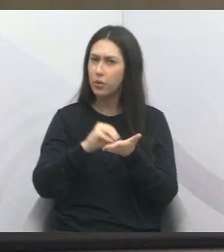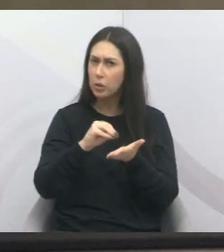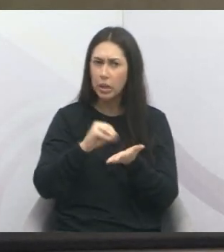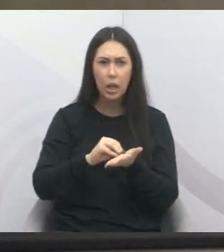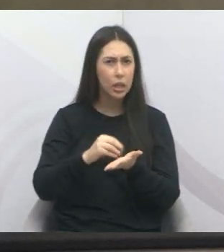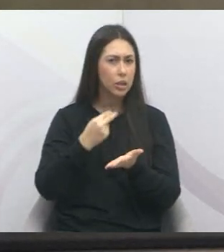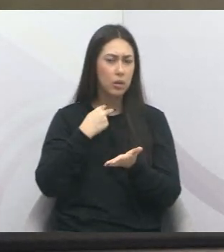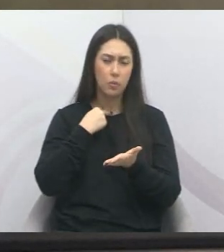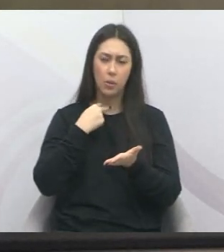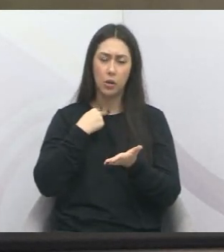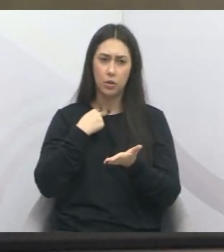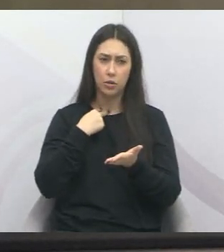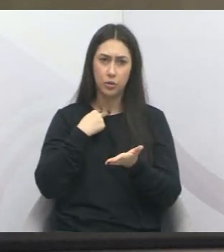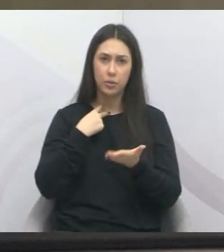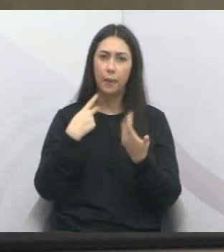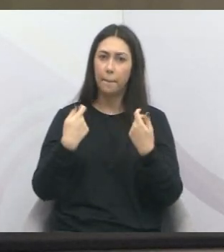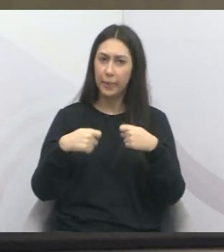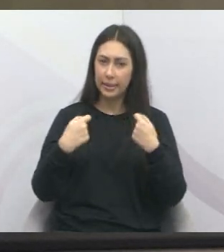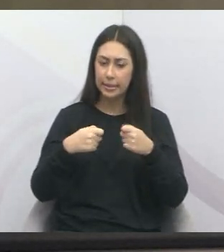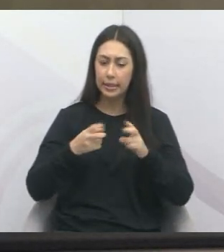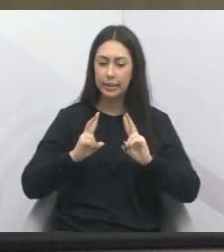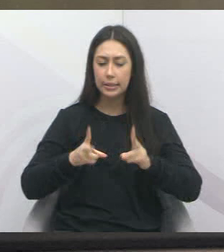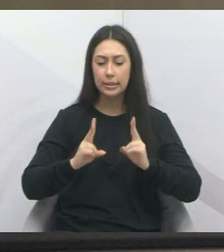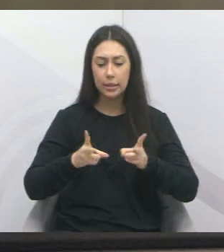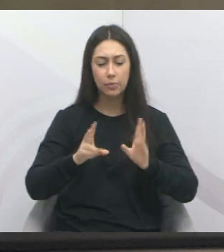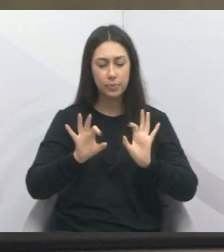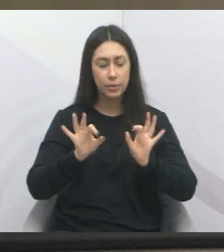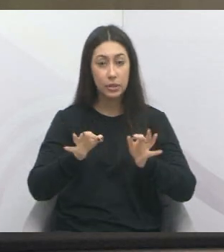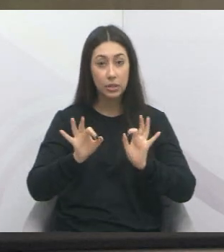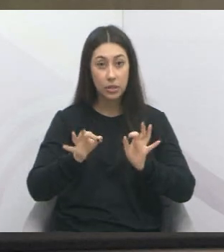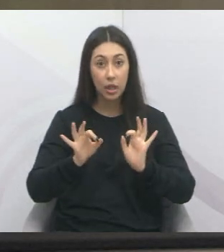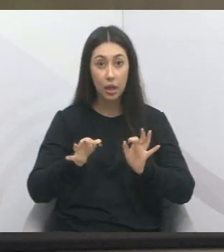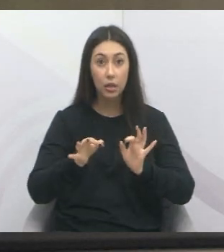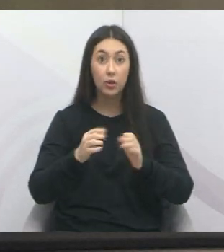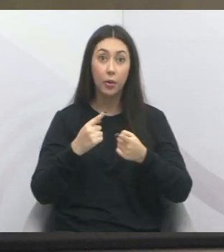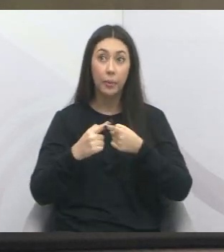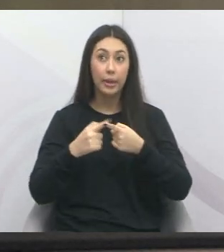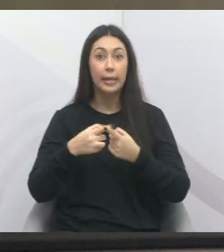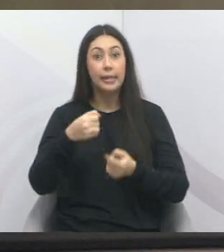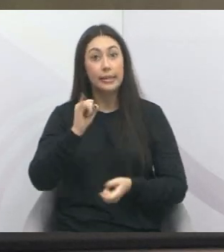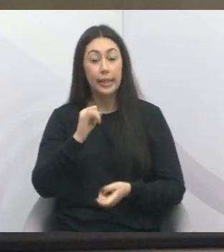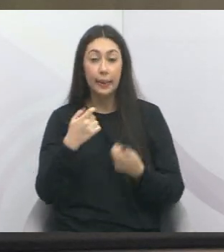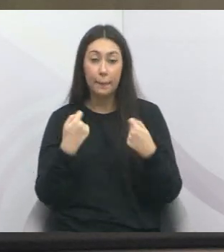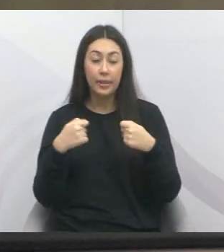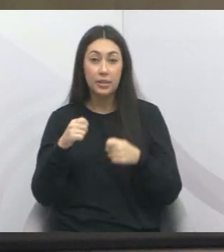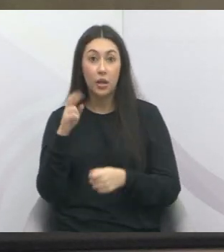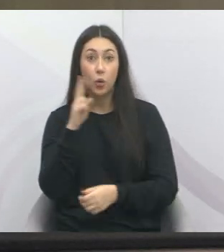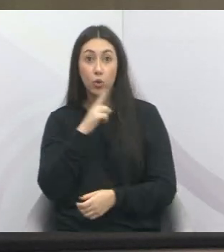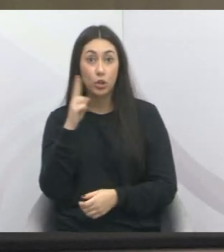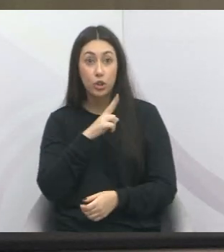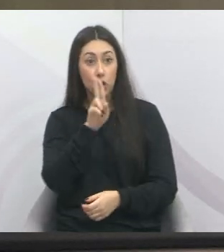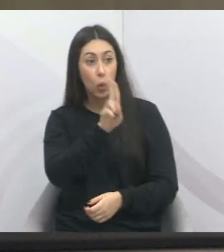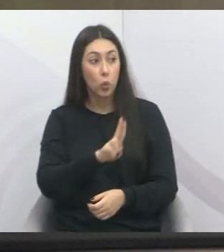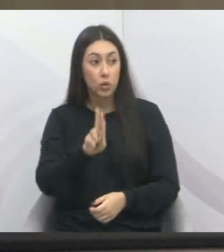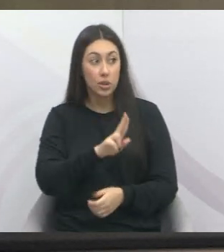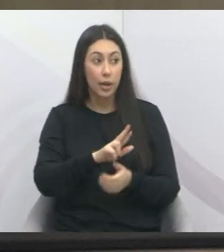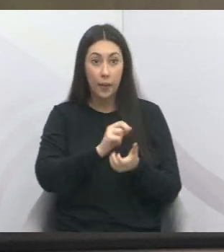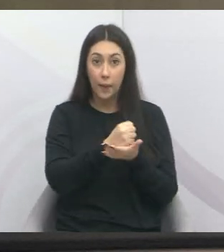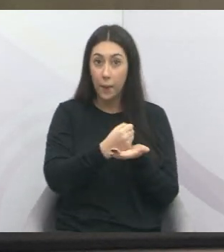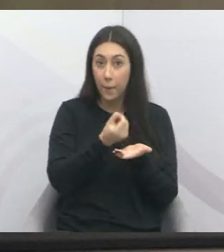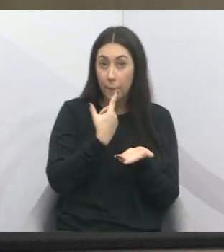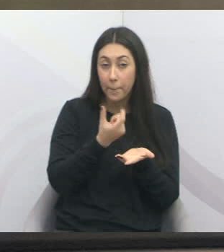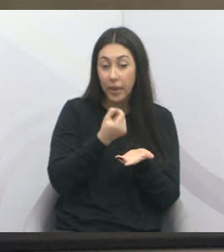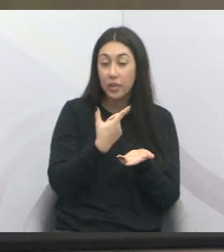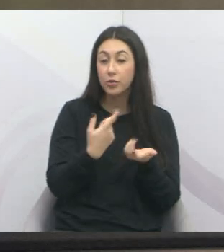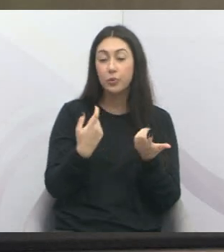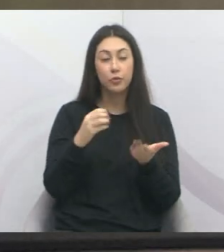se prevenindo que não pode faltar o contraste para uma tomografia de urgência, para os pacientes da urologia, enfim, todos os